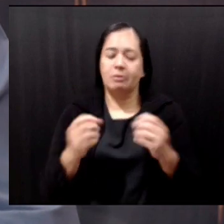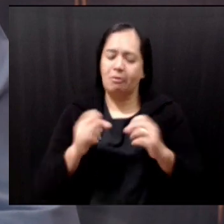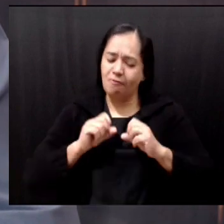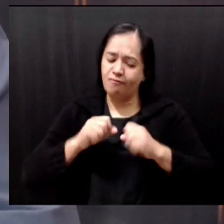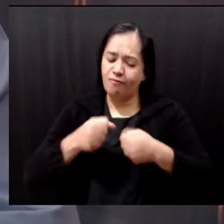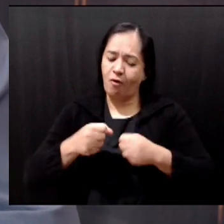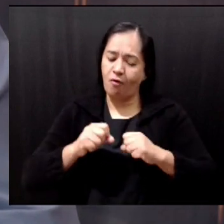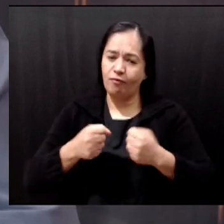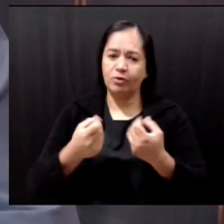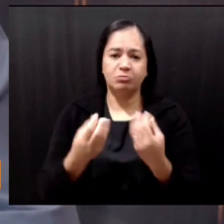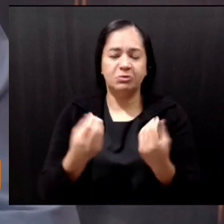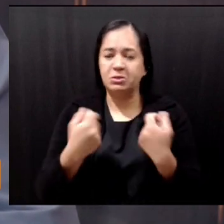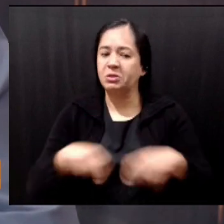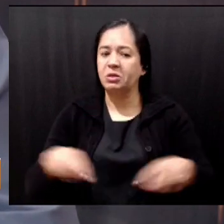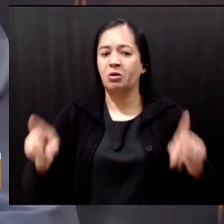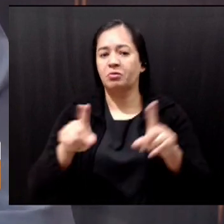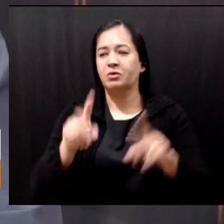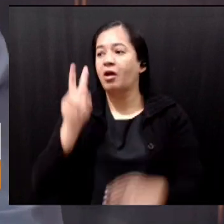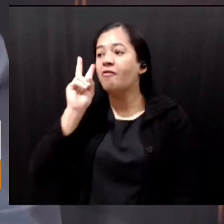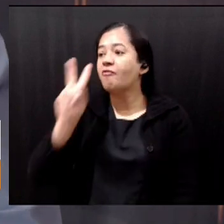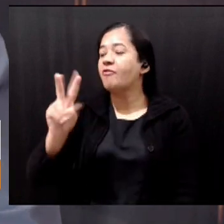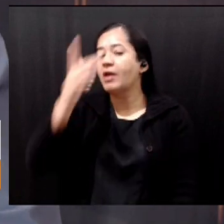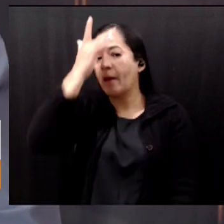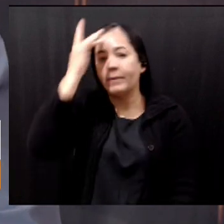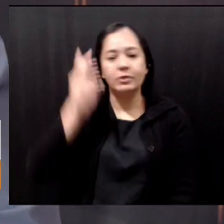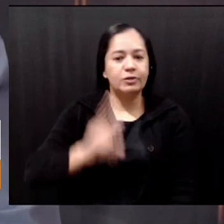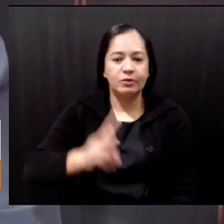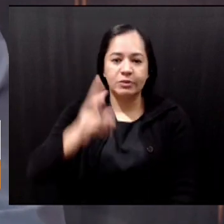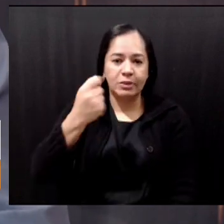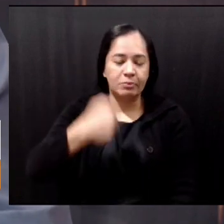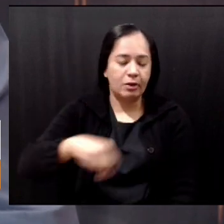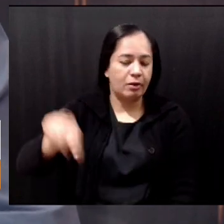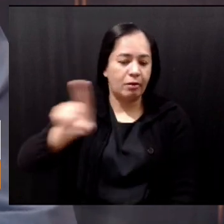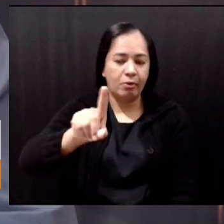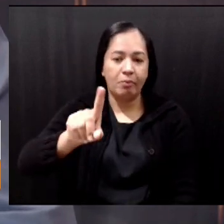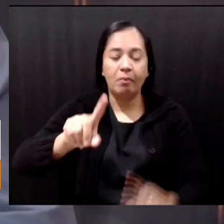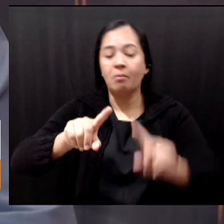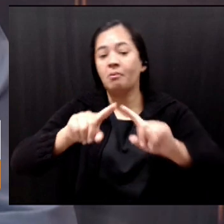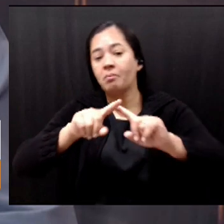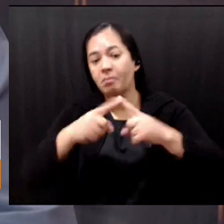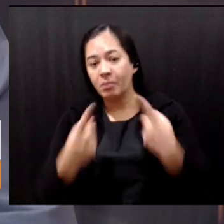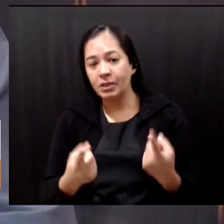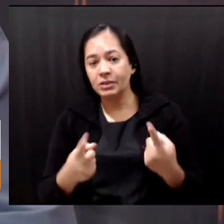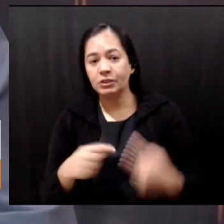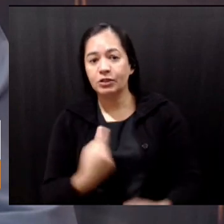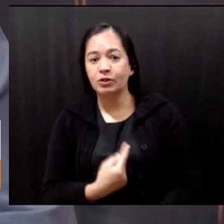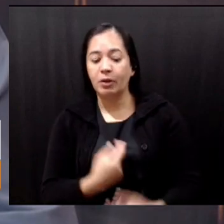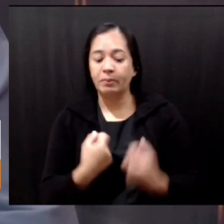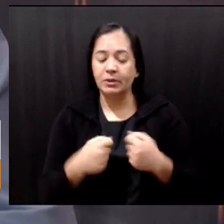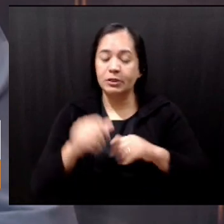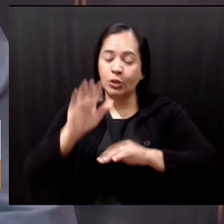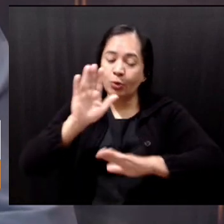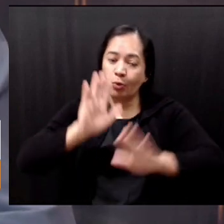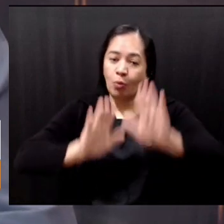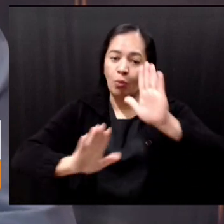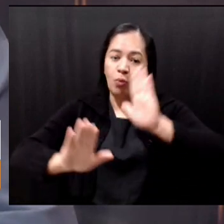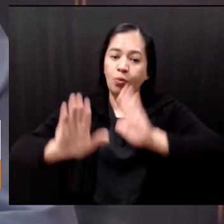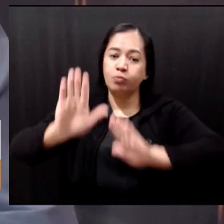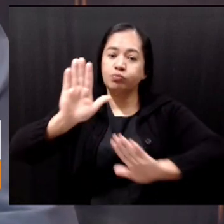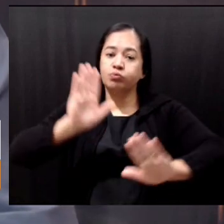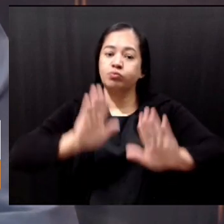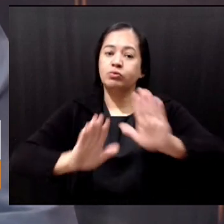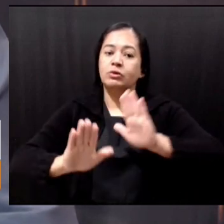necessariamente ver a pessoa a todo momento. Porém, a gente tem que tomar um cuidado para não confundir